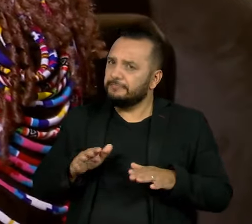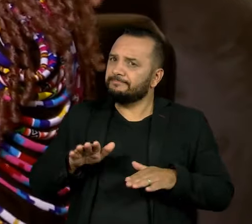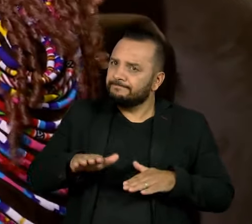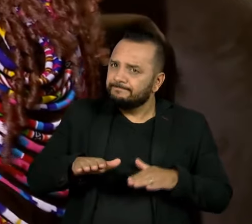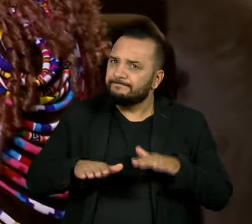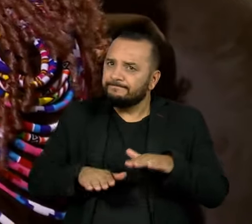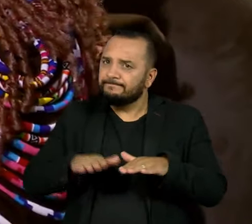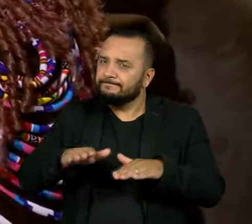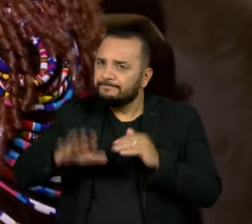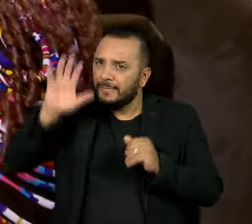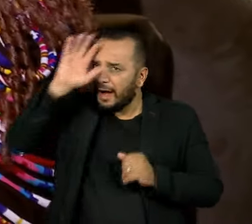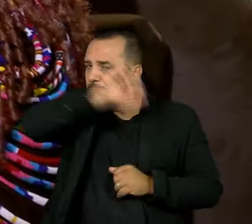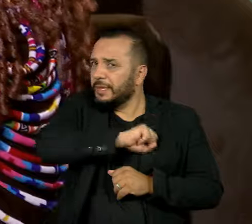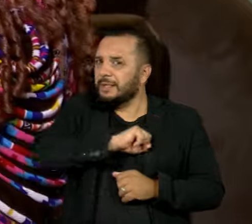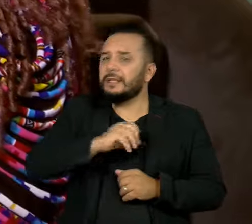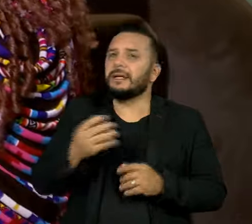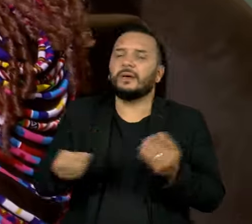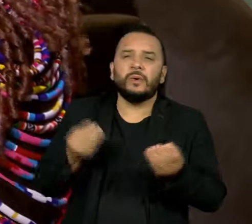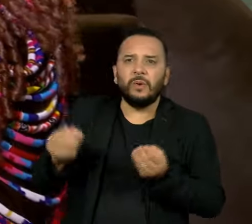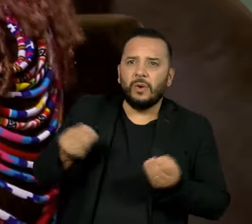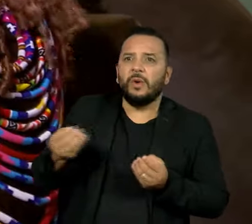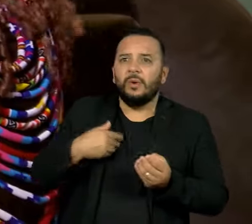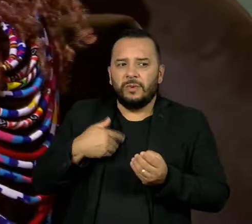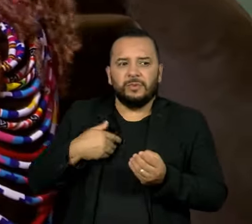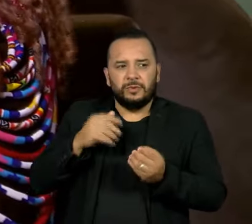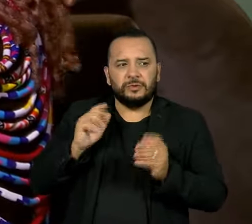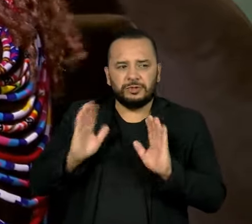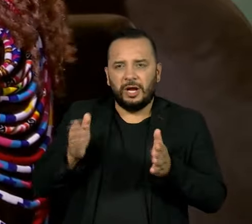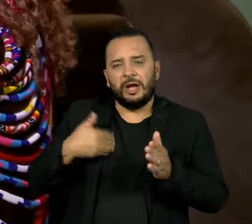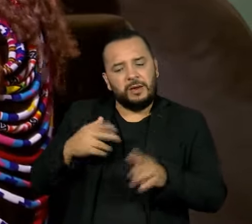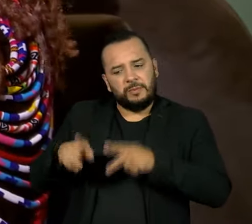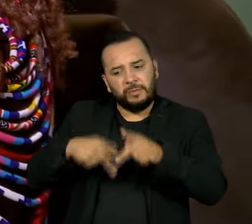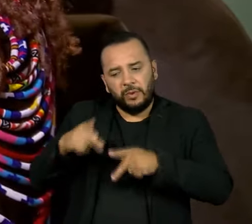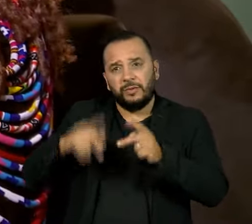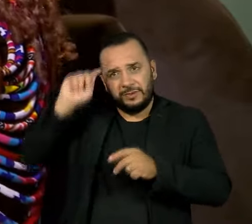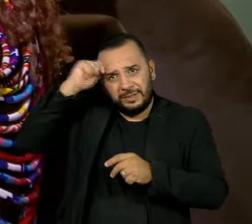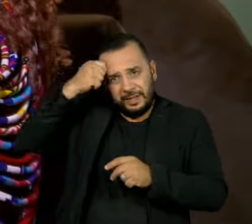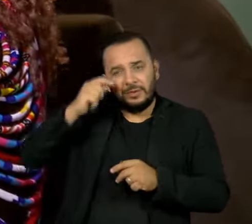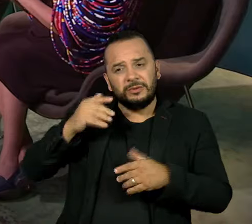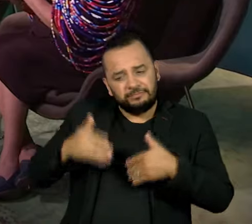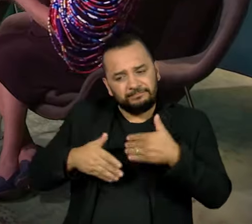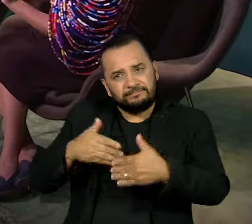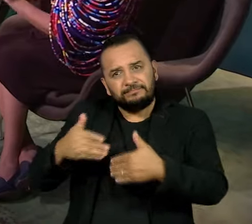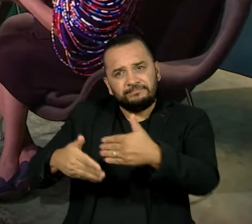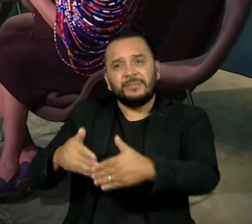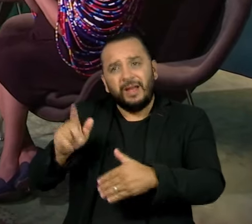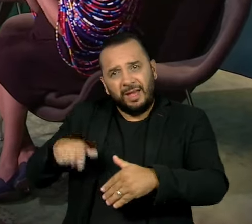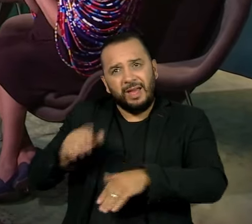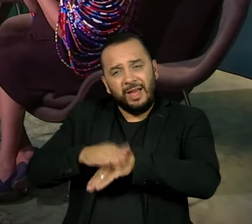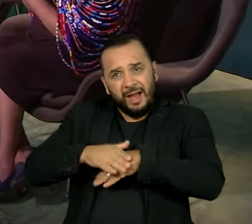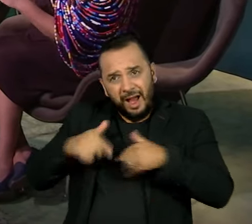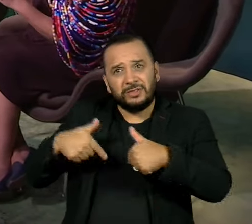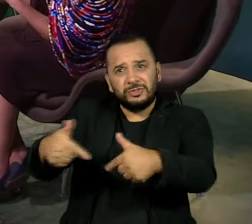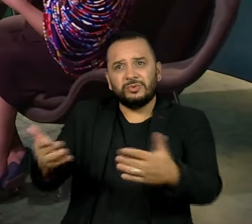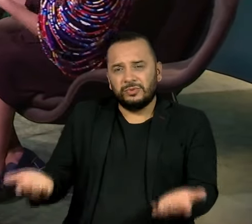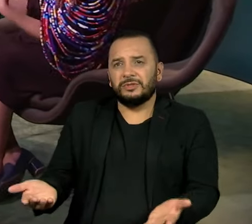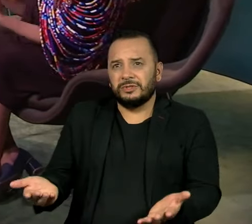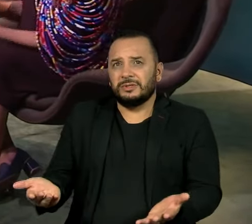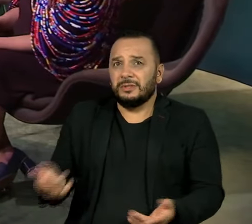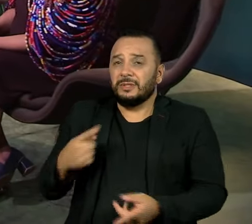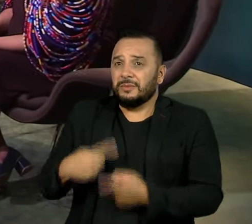que ainda têm algum receio, medo, toma o primeiro passo. Pode ser uma pequena atitude, é um pequeno passo, porque a liderança,